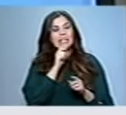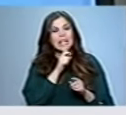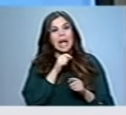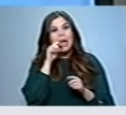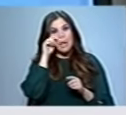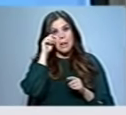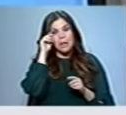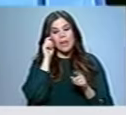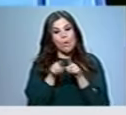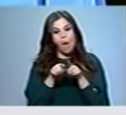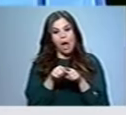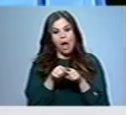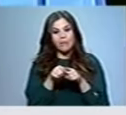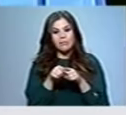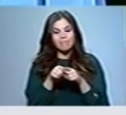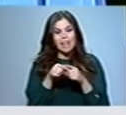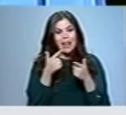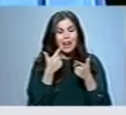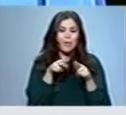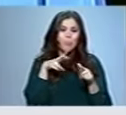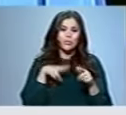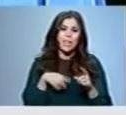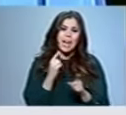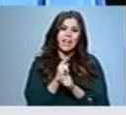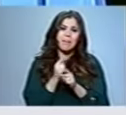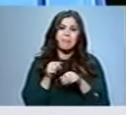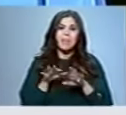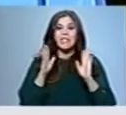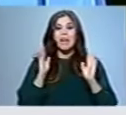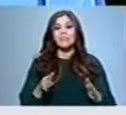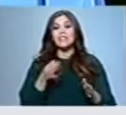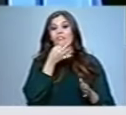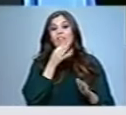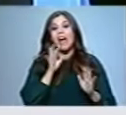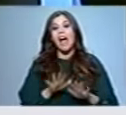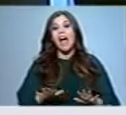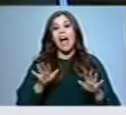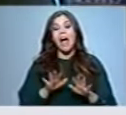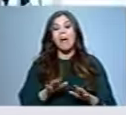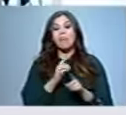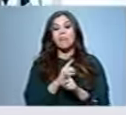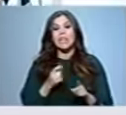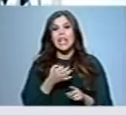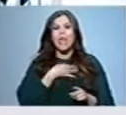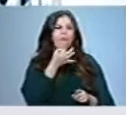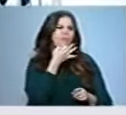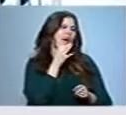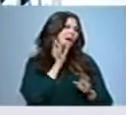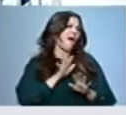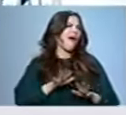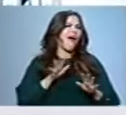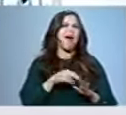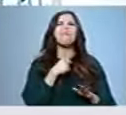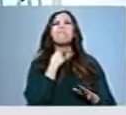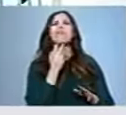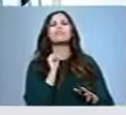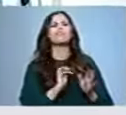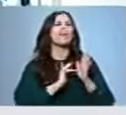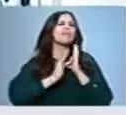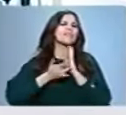existe. Sim, mas eu na verdade não... Tens é que falar devagar, vai... senão já sabes, chegas lá e eles não percebem, não é? Ah, então fala assim, cara. Ah, tu é!